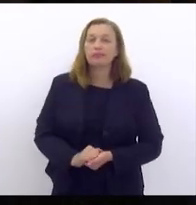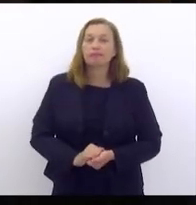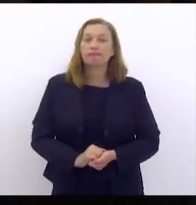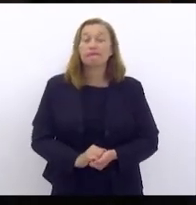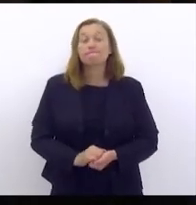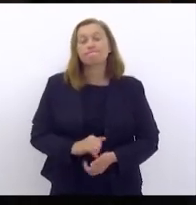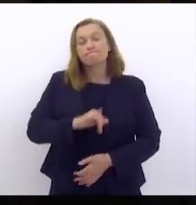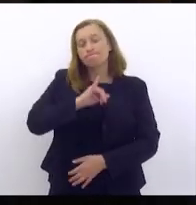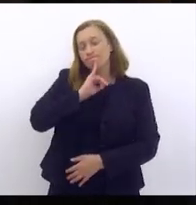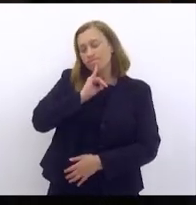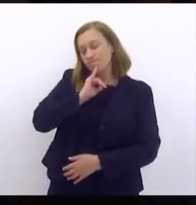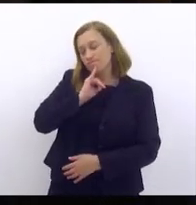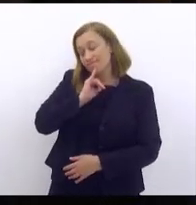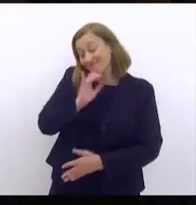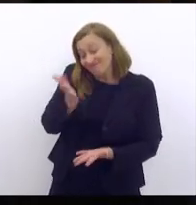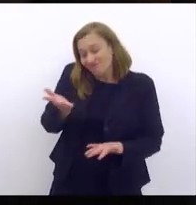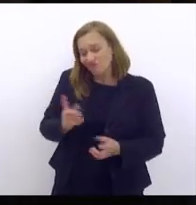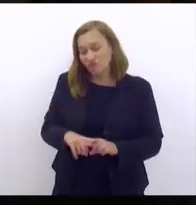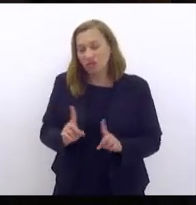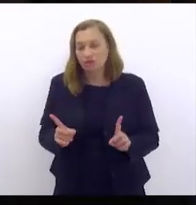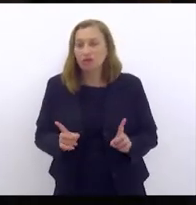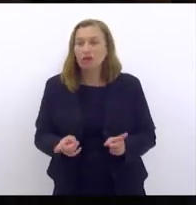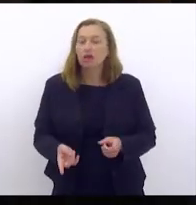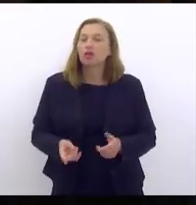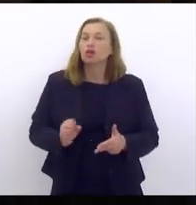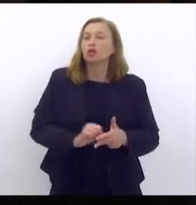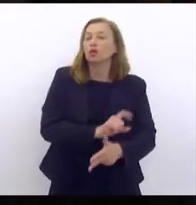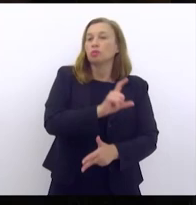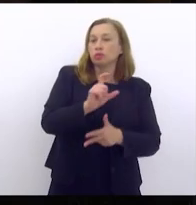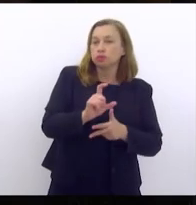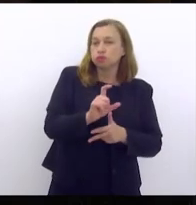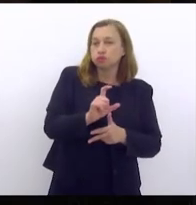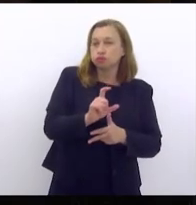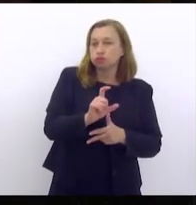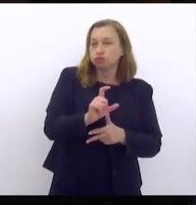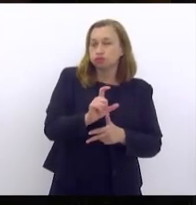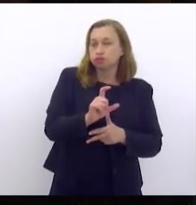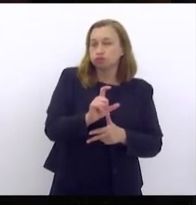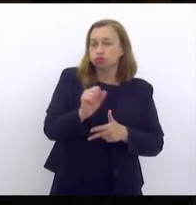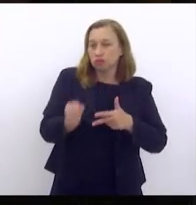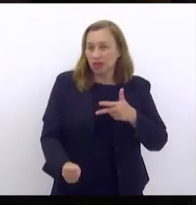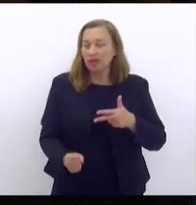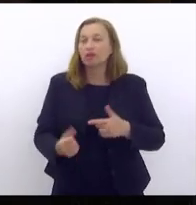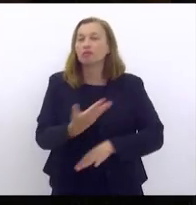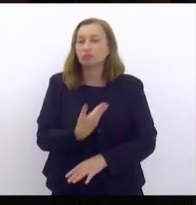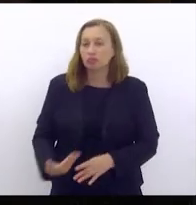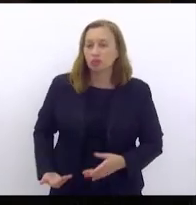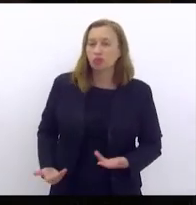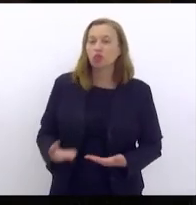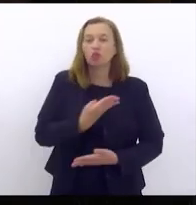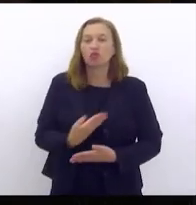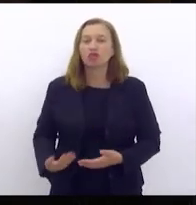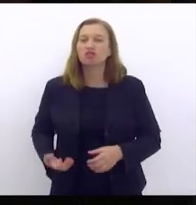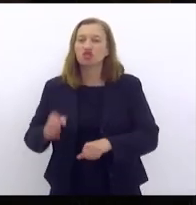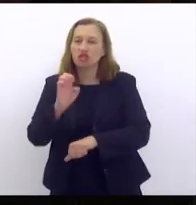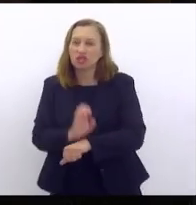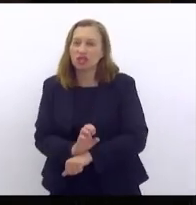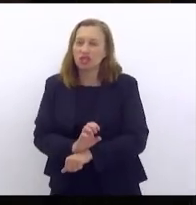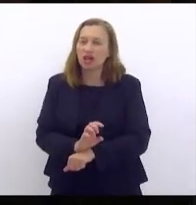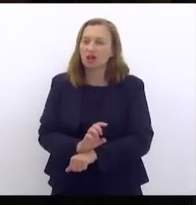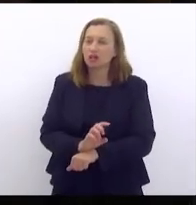Mas, infelizmente, o poder público, o governo estadual, não coloca como prioridade